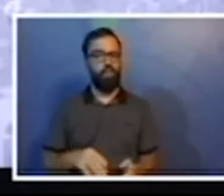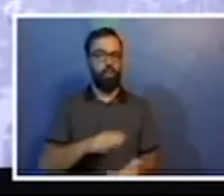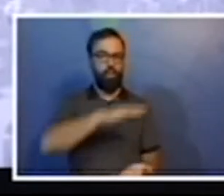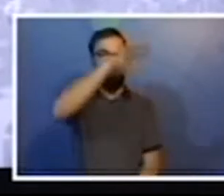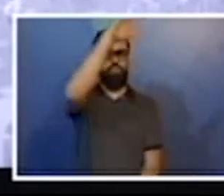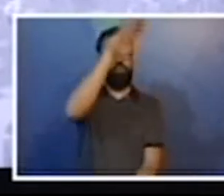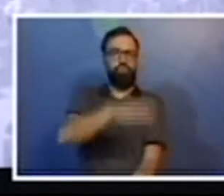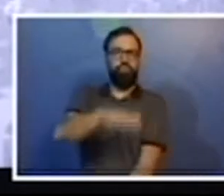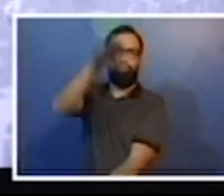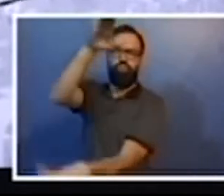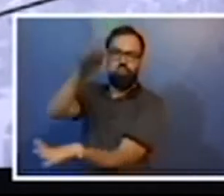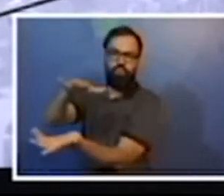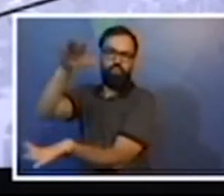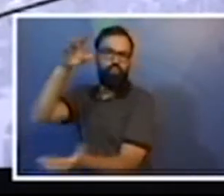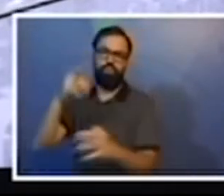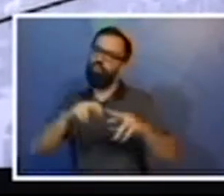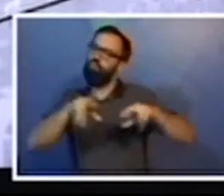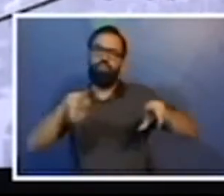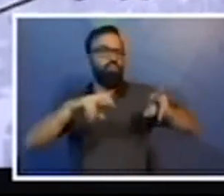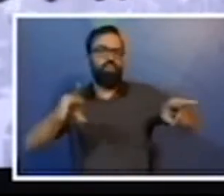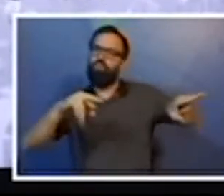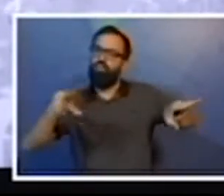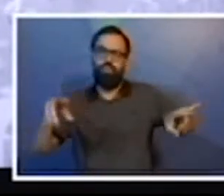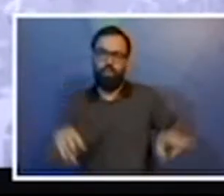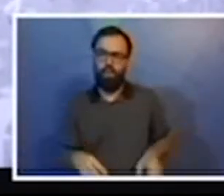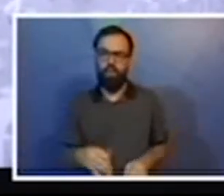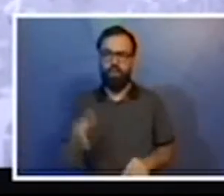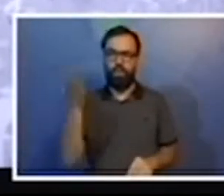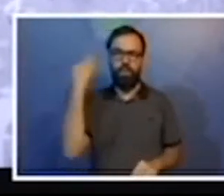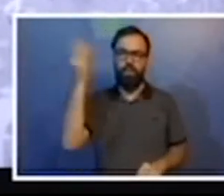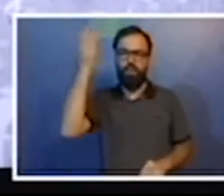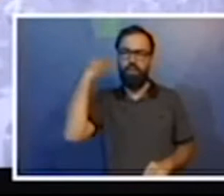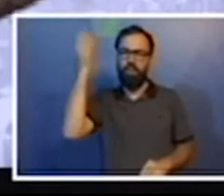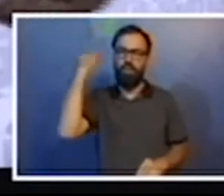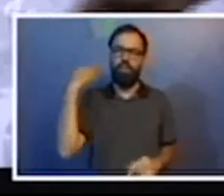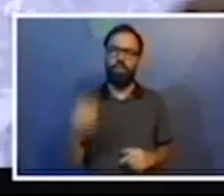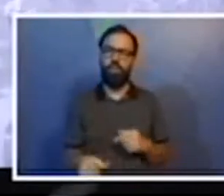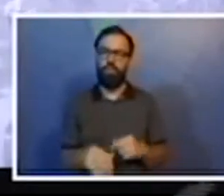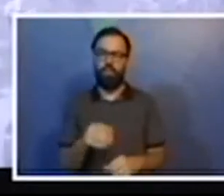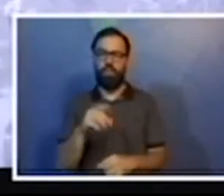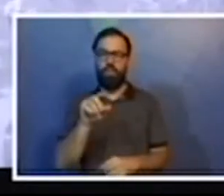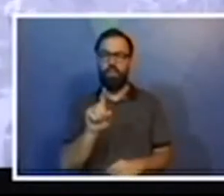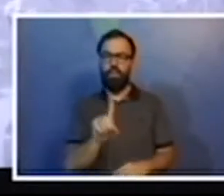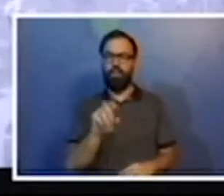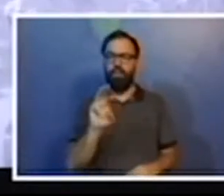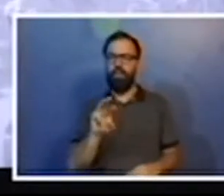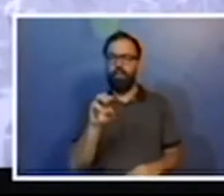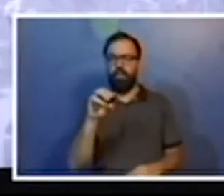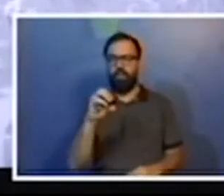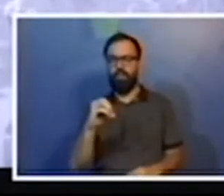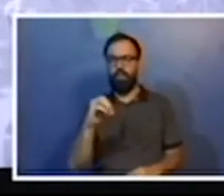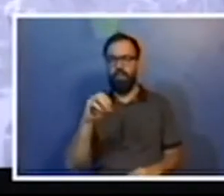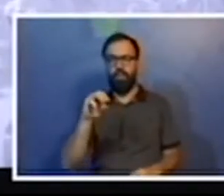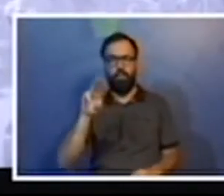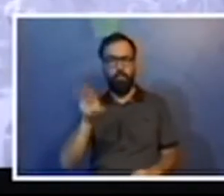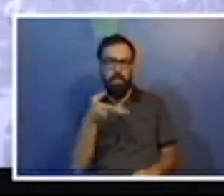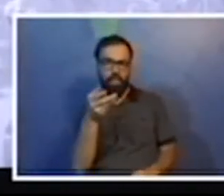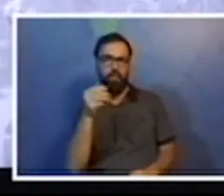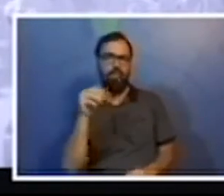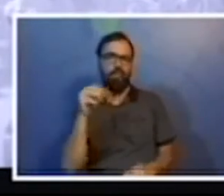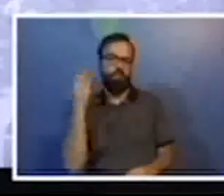surgiram há cerca de 130 milhões de anos atrás no período geológico do cretáceo que é o mesmo período que houve a extinção dos